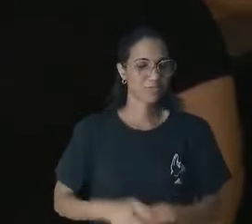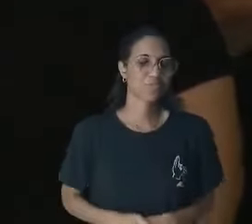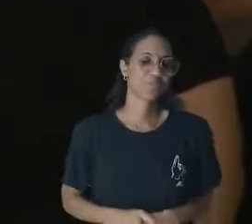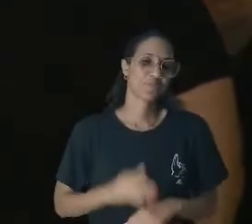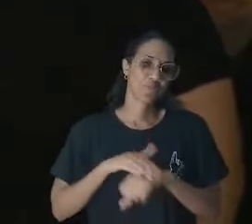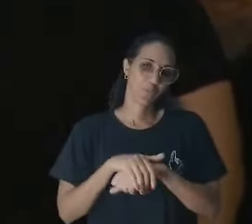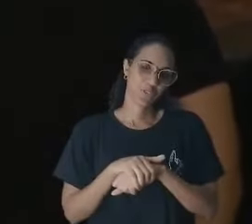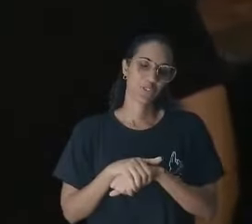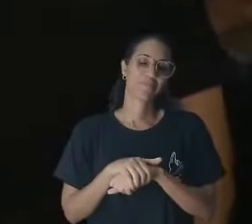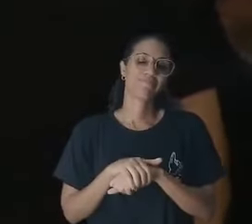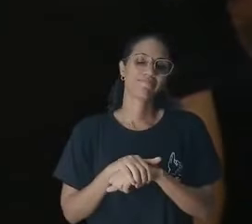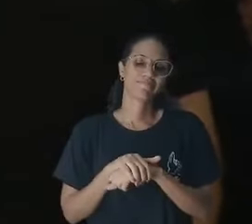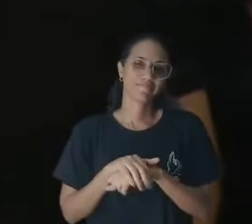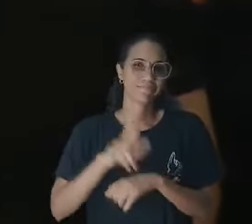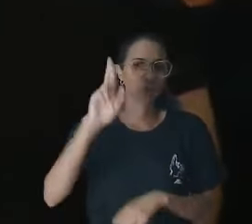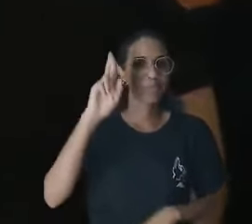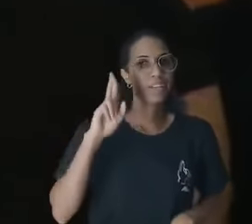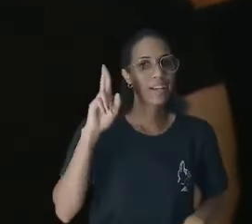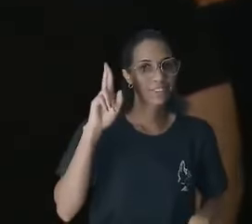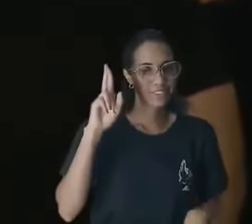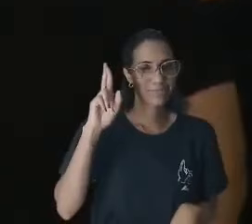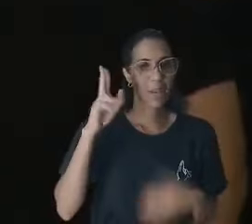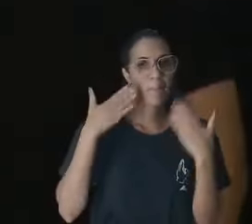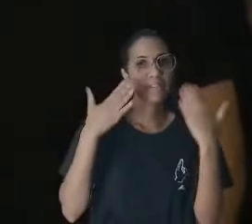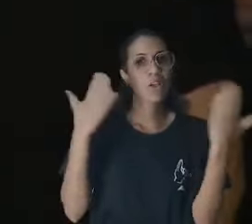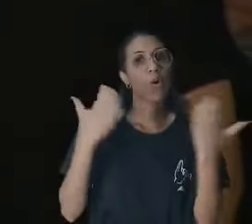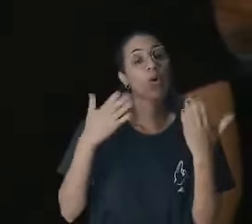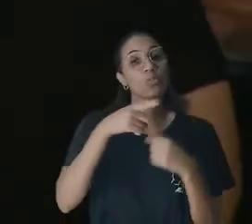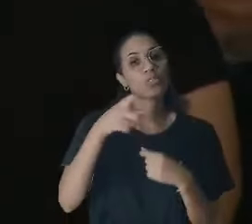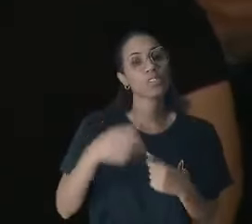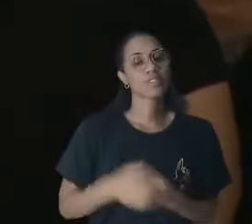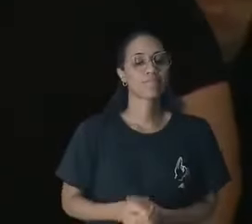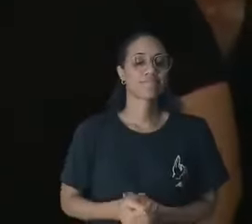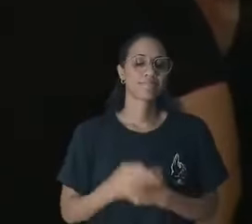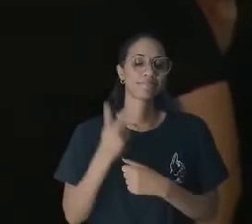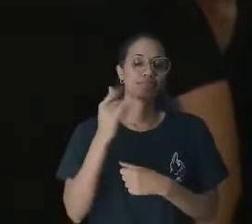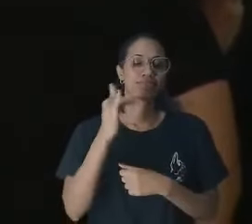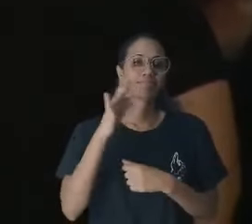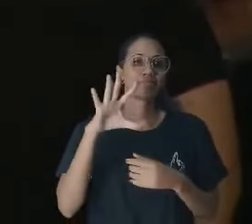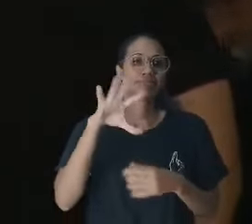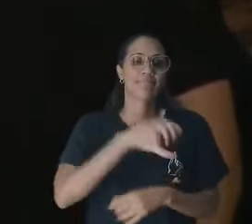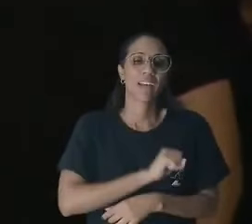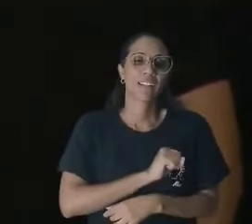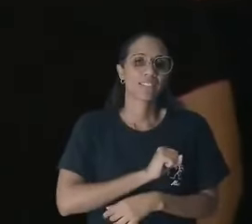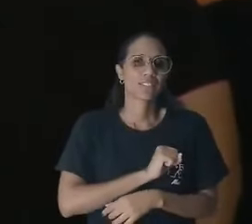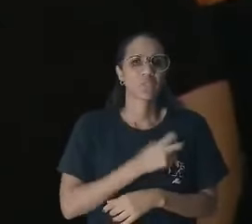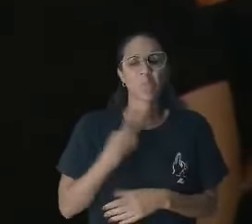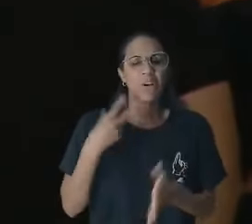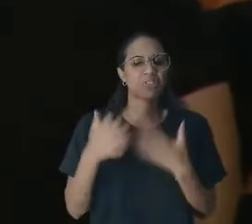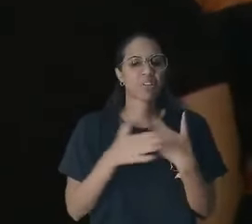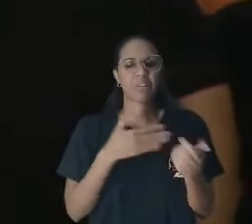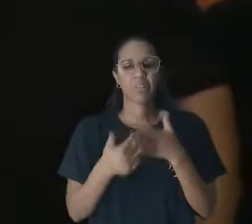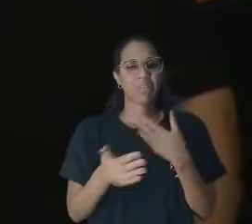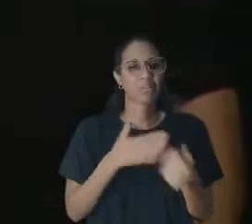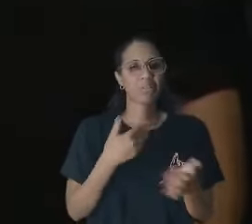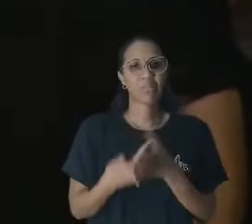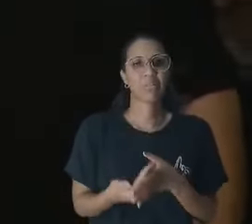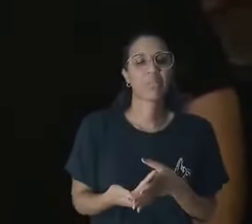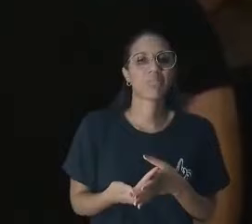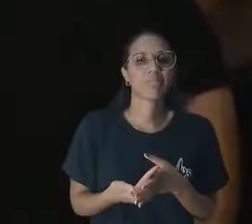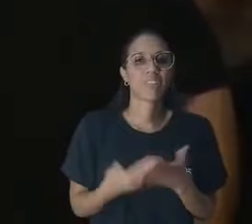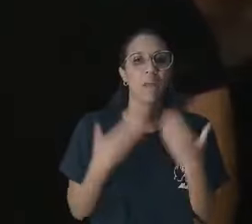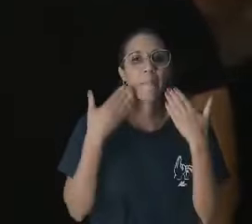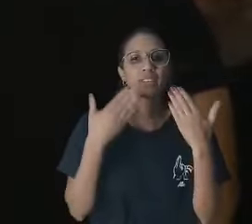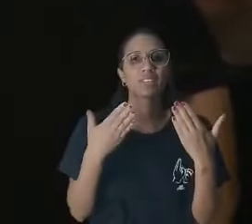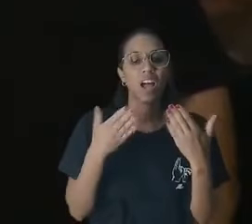Pai querido, isso não pode ser por acaso. Isso não pode ficar